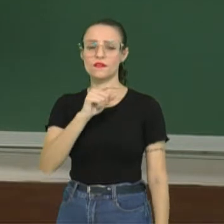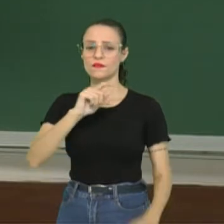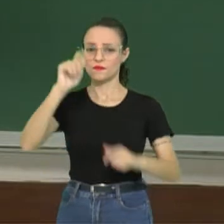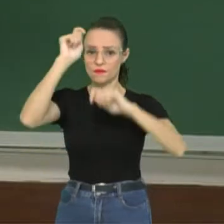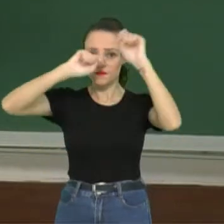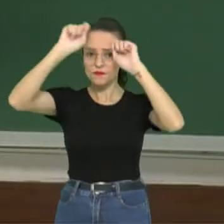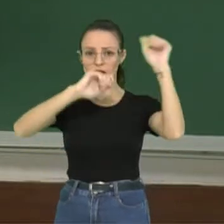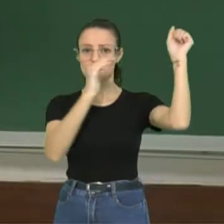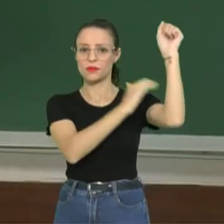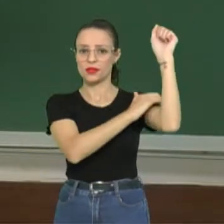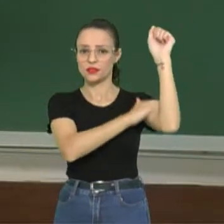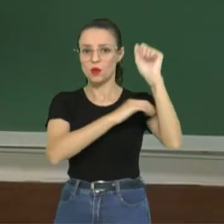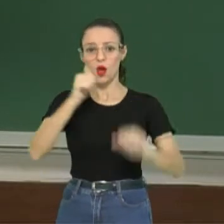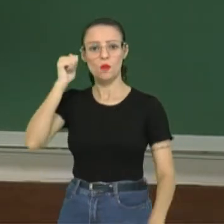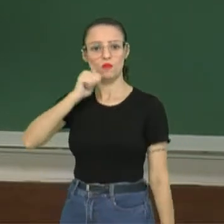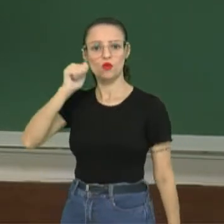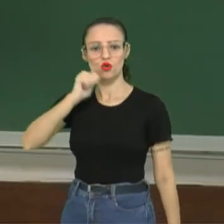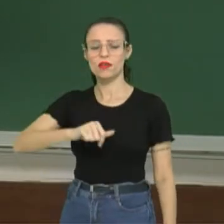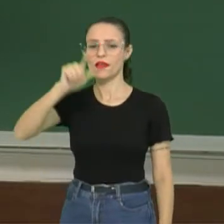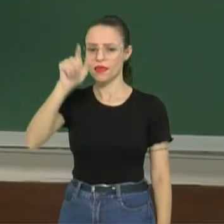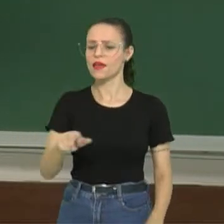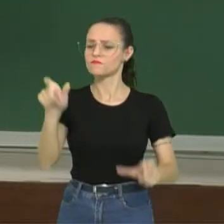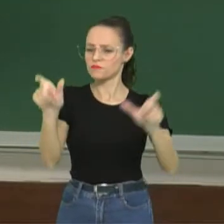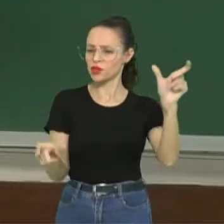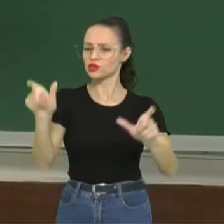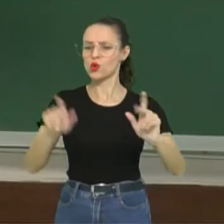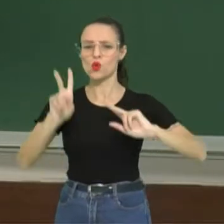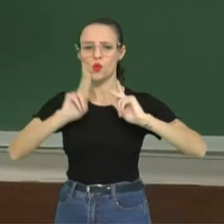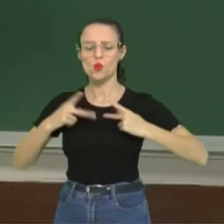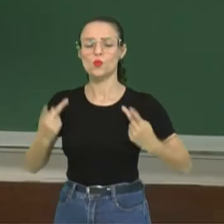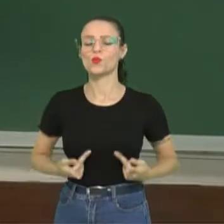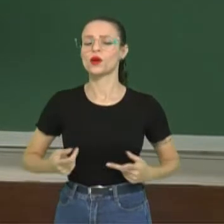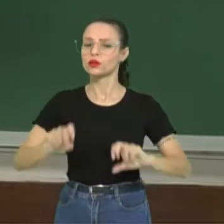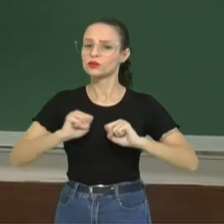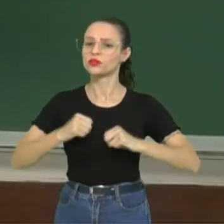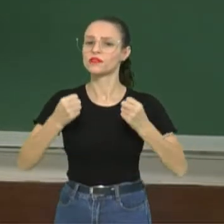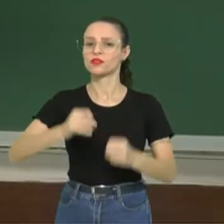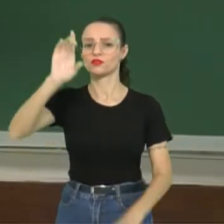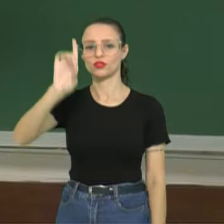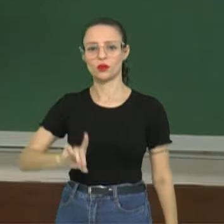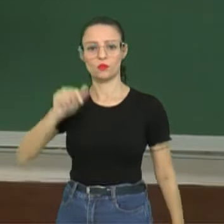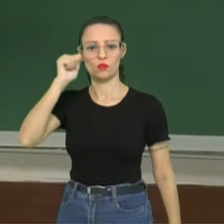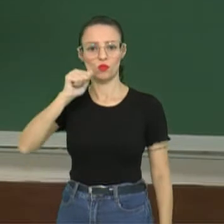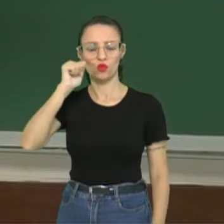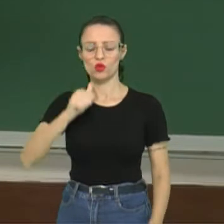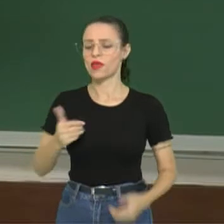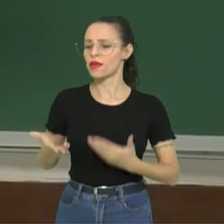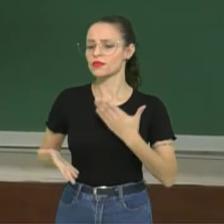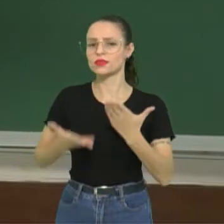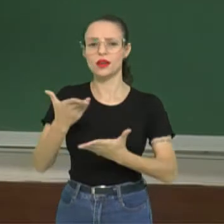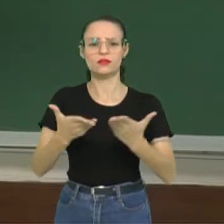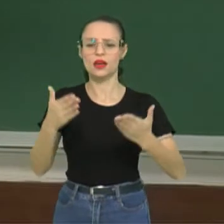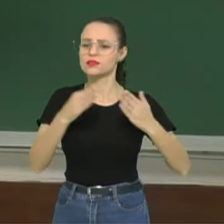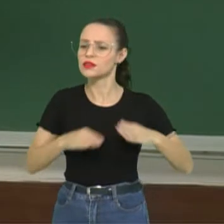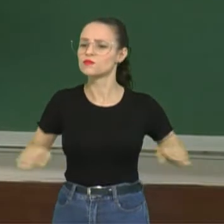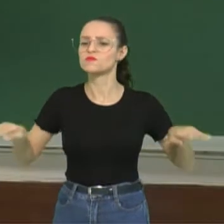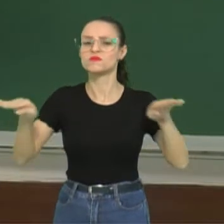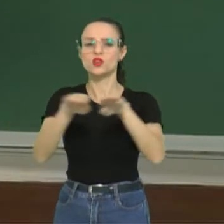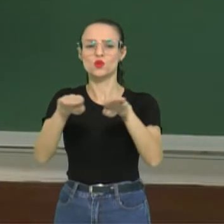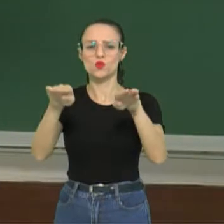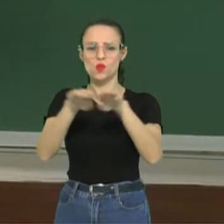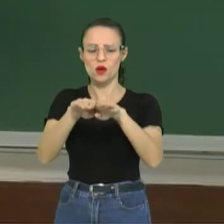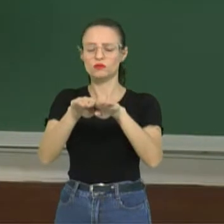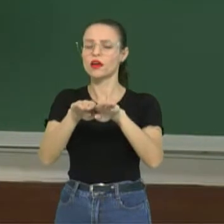feminismo a ideia radical de que as mulheres são gente então a defesa dos direitos das mulheres de serem tratadas com igualdade